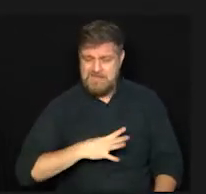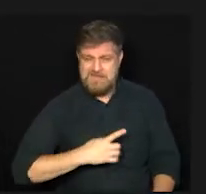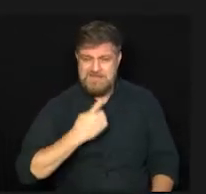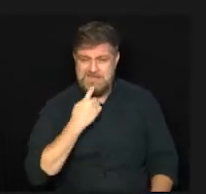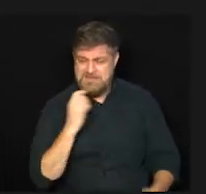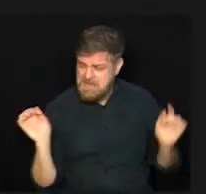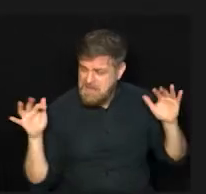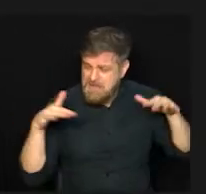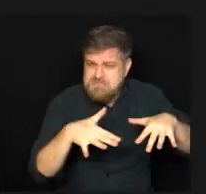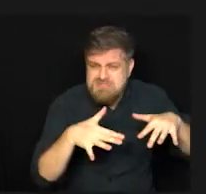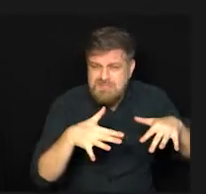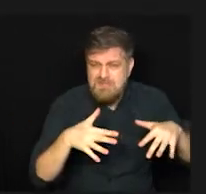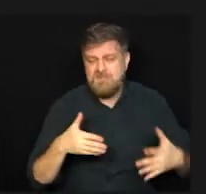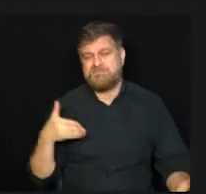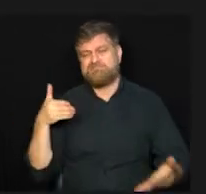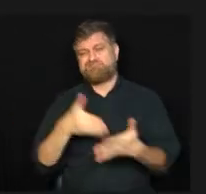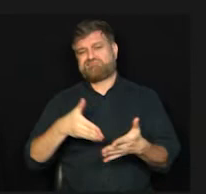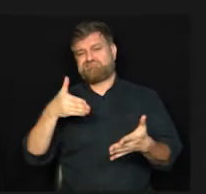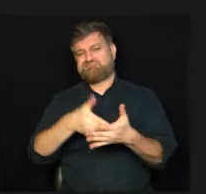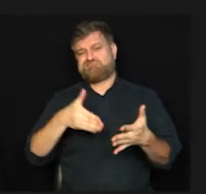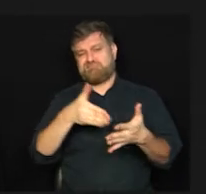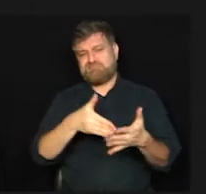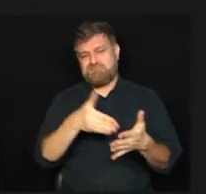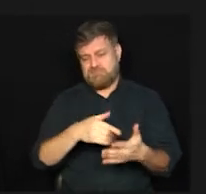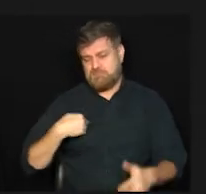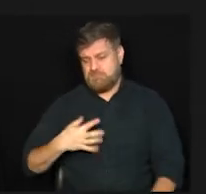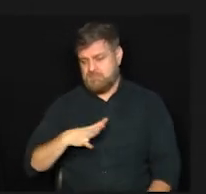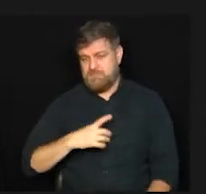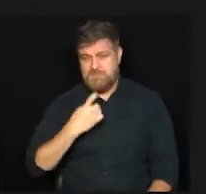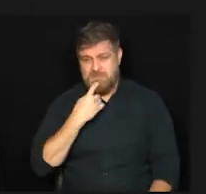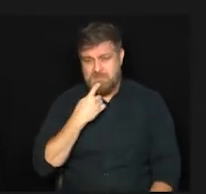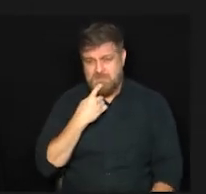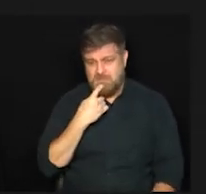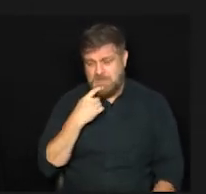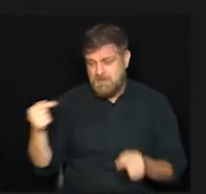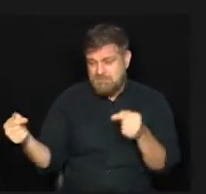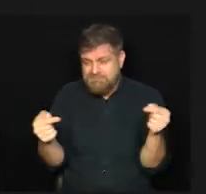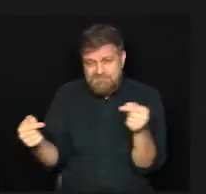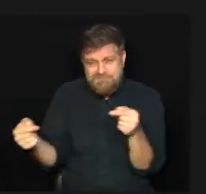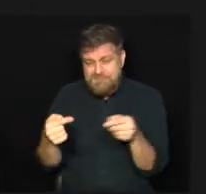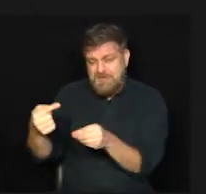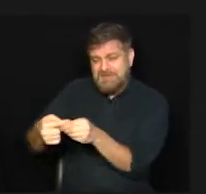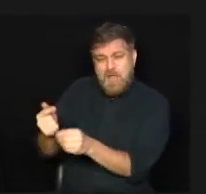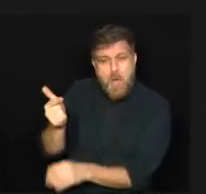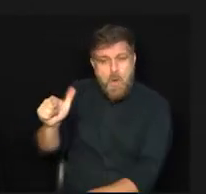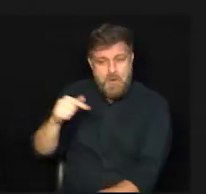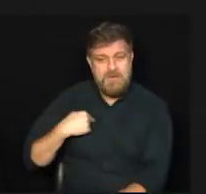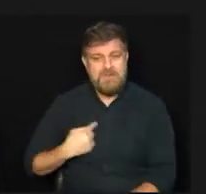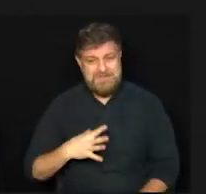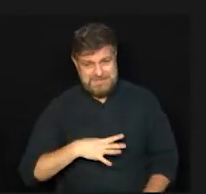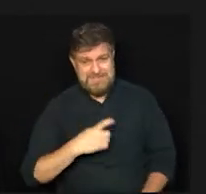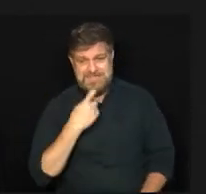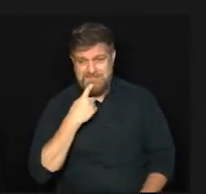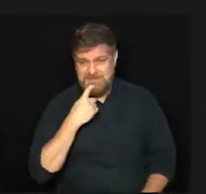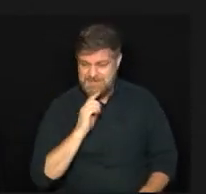né? E Campinas é uma cidade que disputa nacionalmente com outras cidades, né? Então a gente tem que